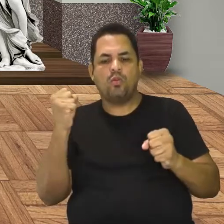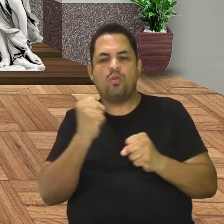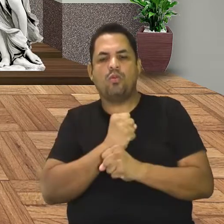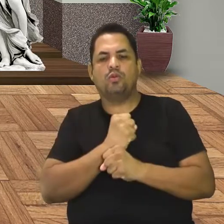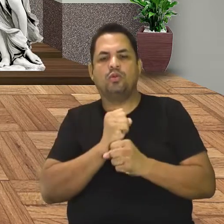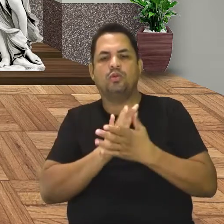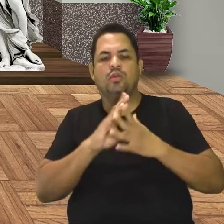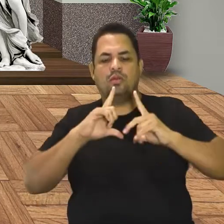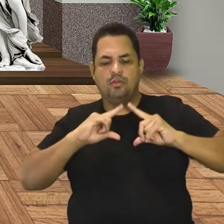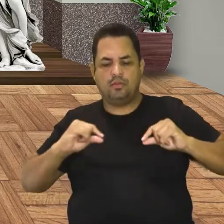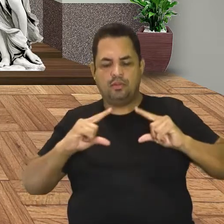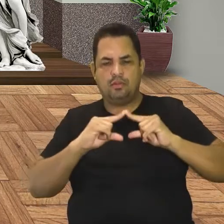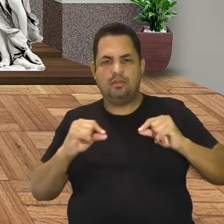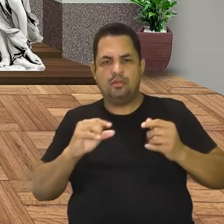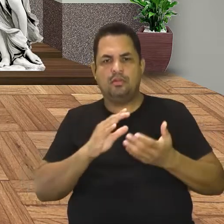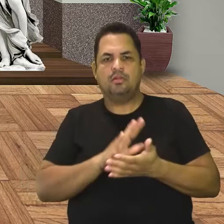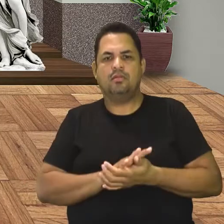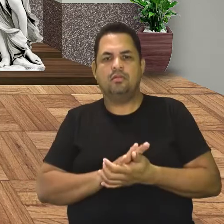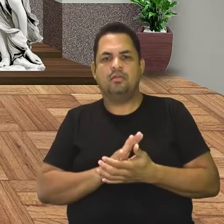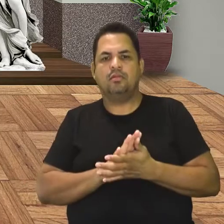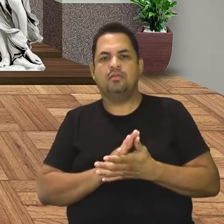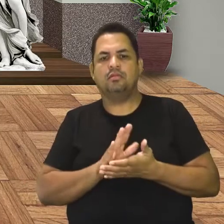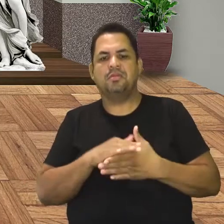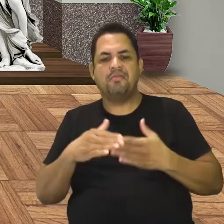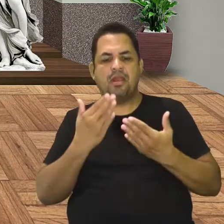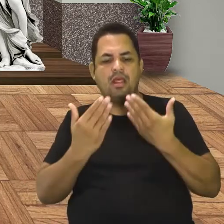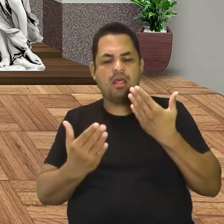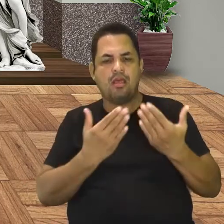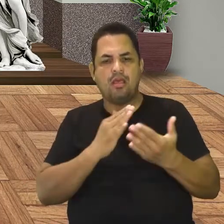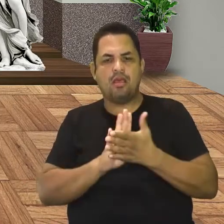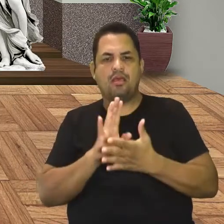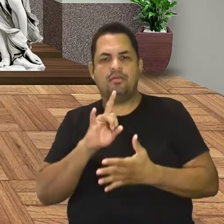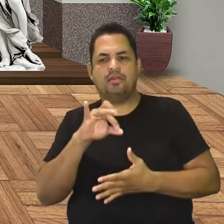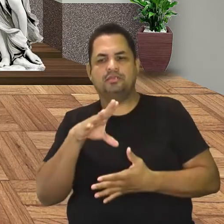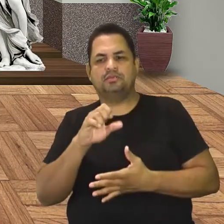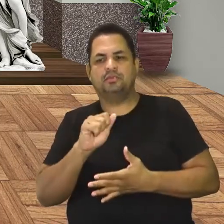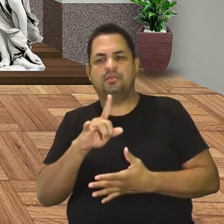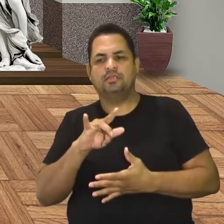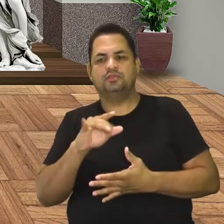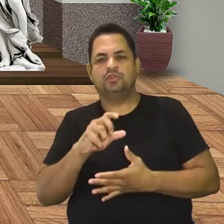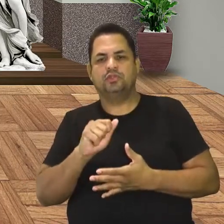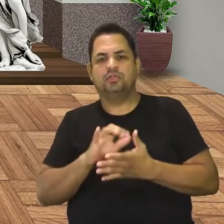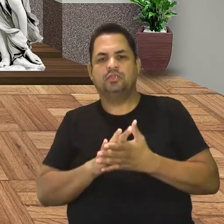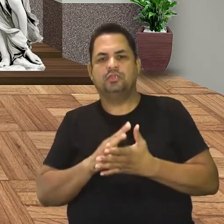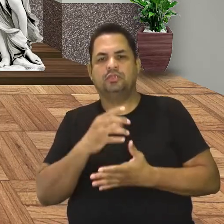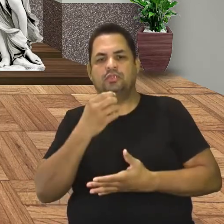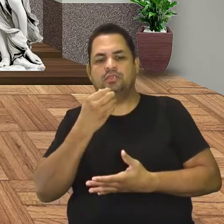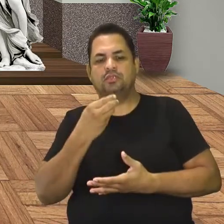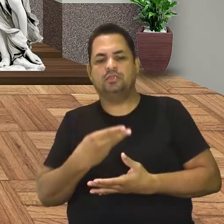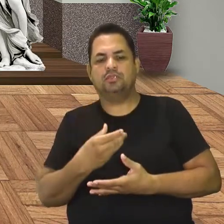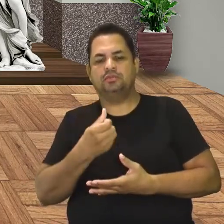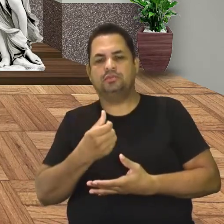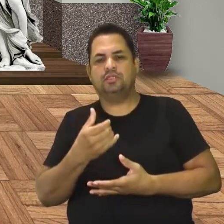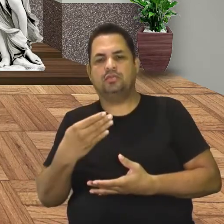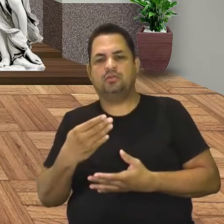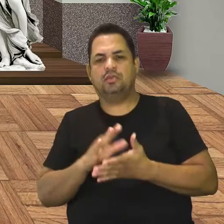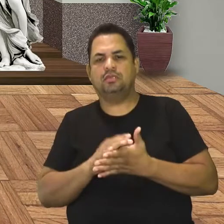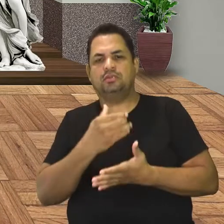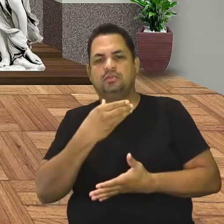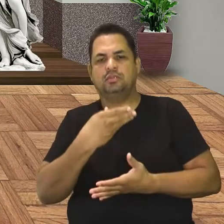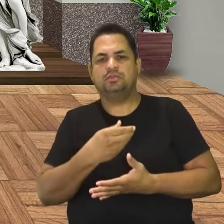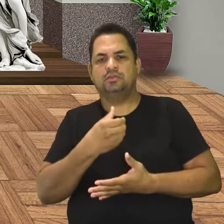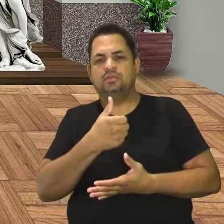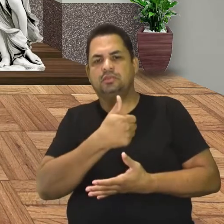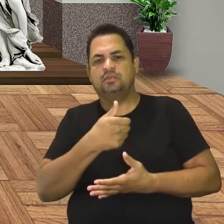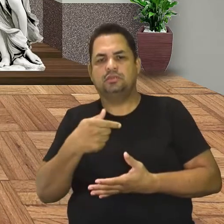milagre econômico, empréstimo esse que foi para construir a Transamazônica, a 364, 319, tudo